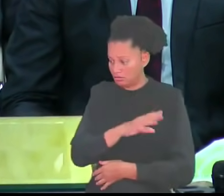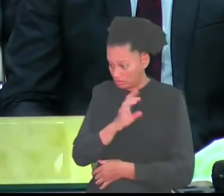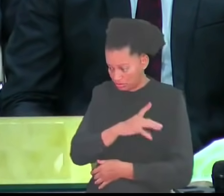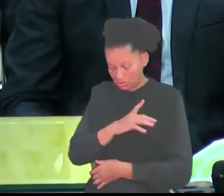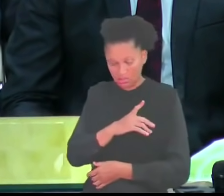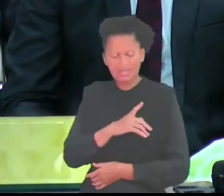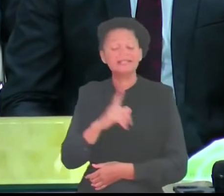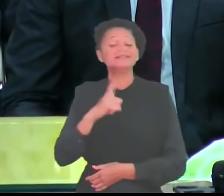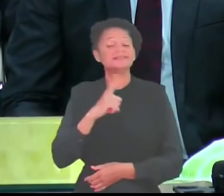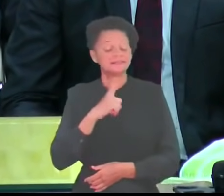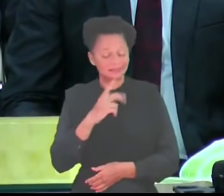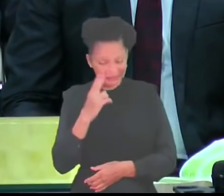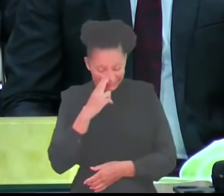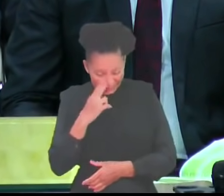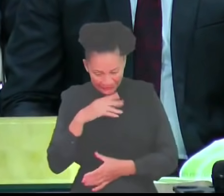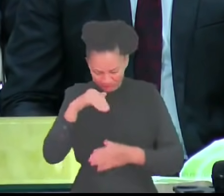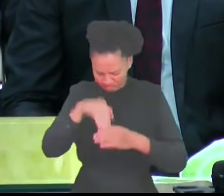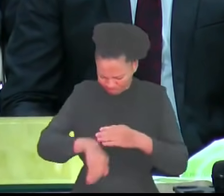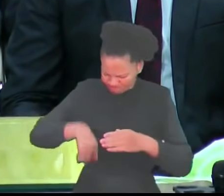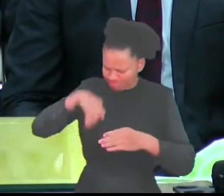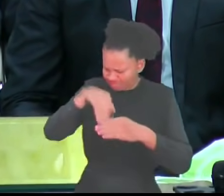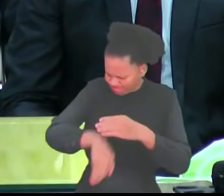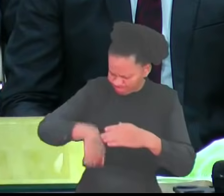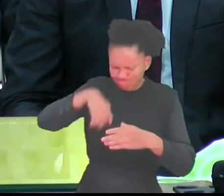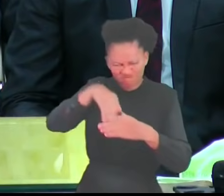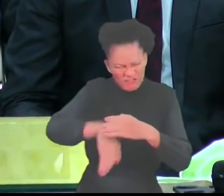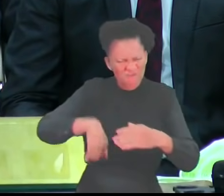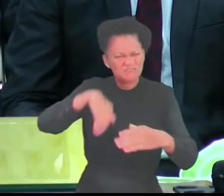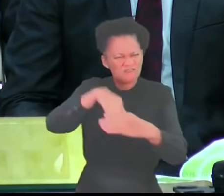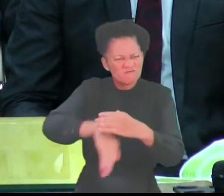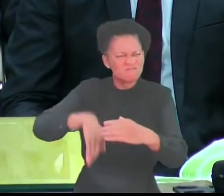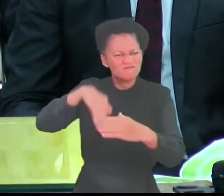tem crente fazendo covas.